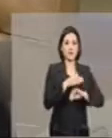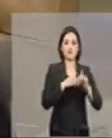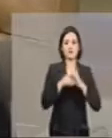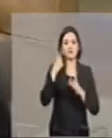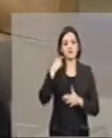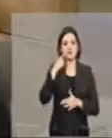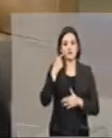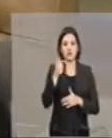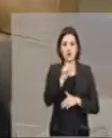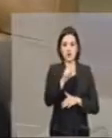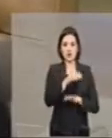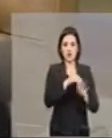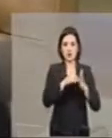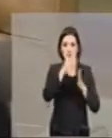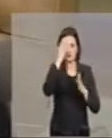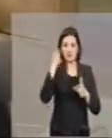cumprimentando